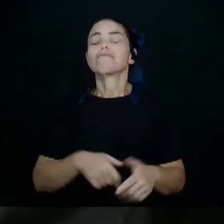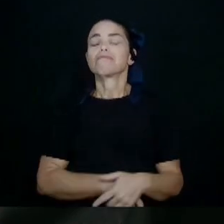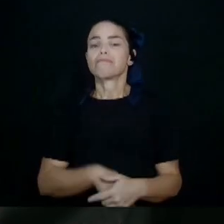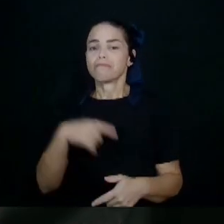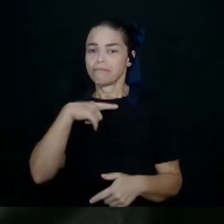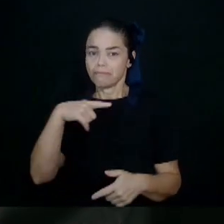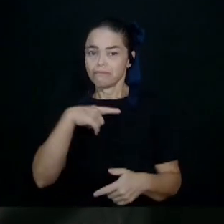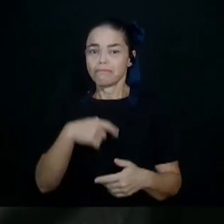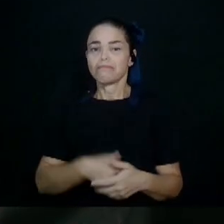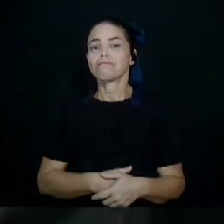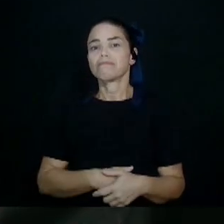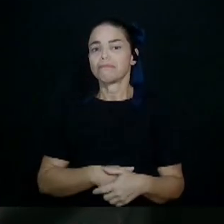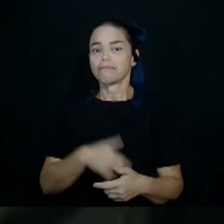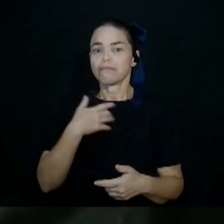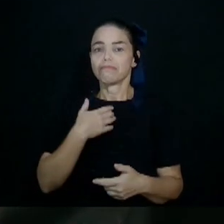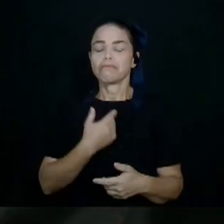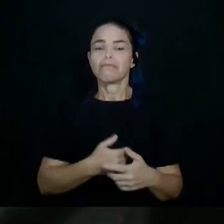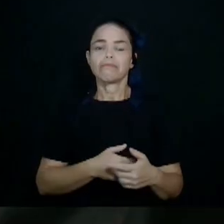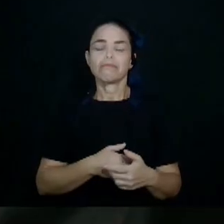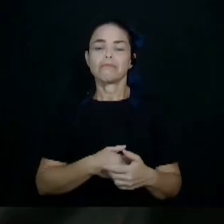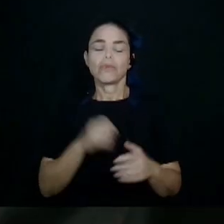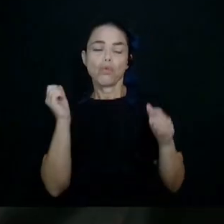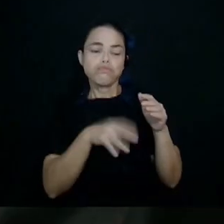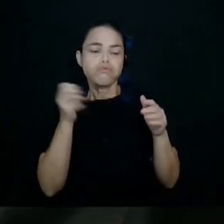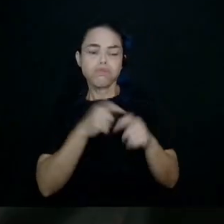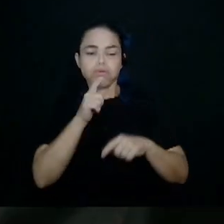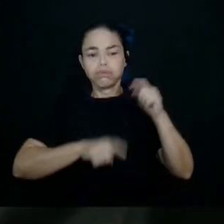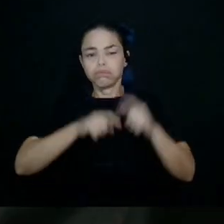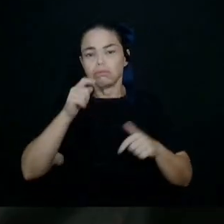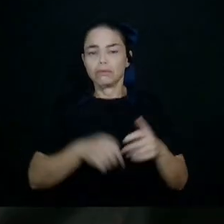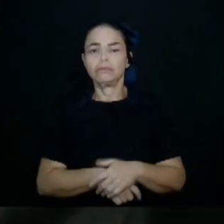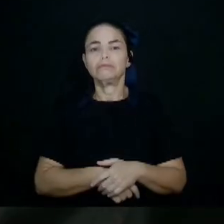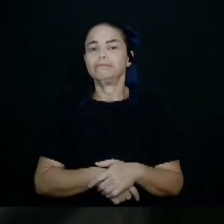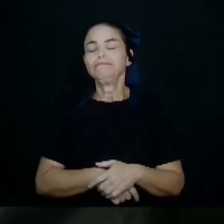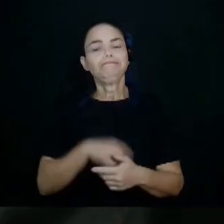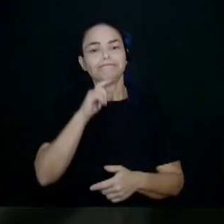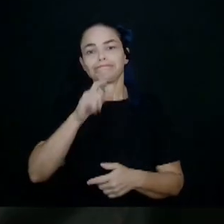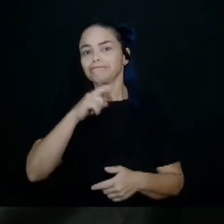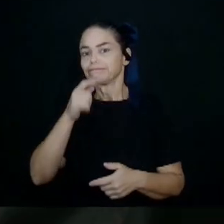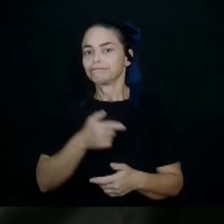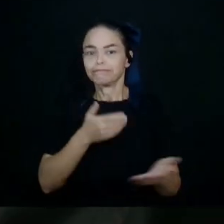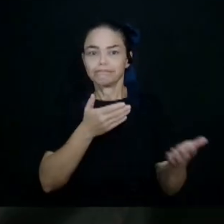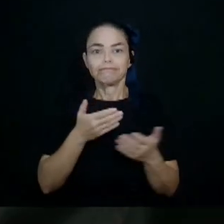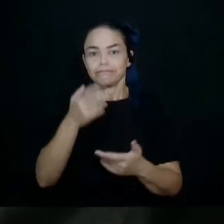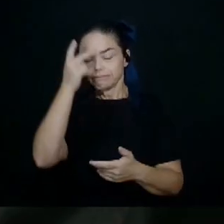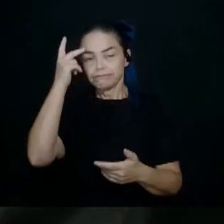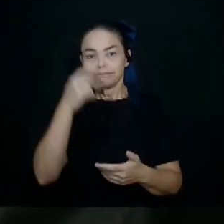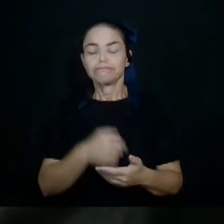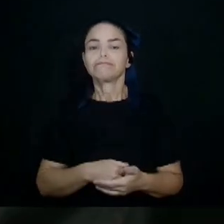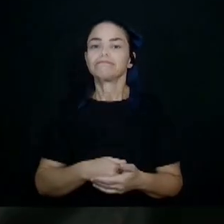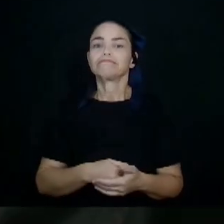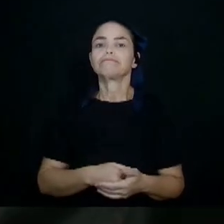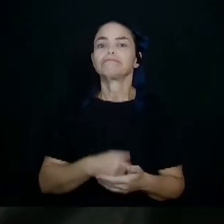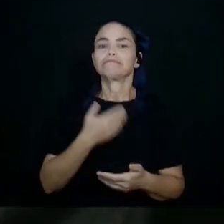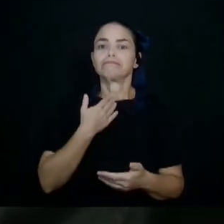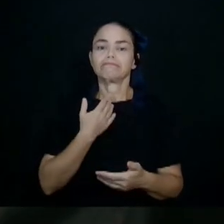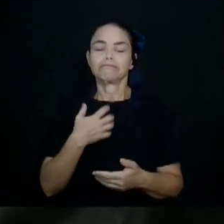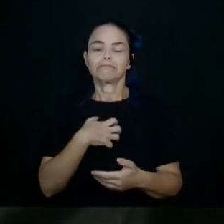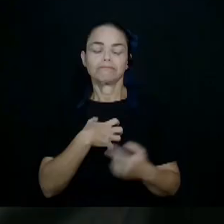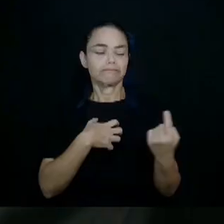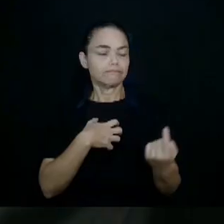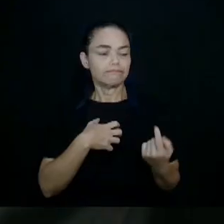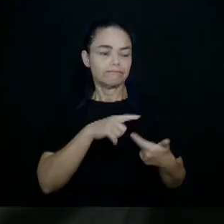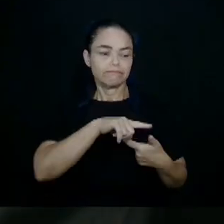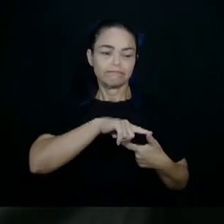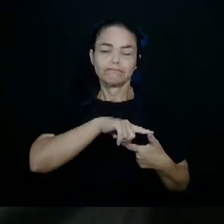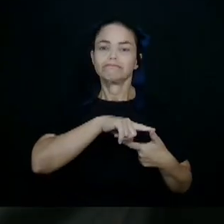A pessoa, ela está acumulando, aí daqui a pouco ela já não consegue mais receber pessoas na casa dela, ela começa a se isolar e além do isolamento ela